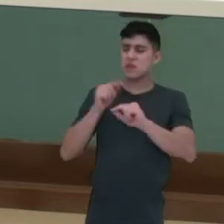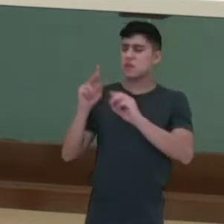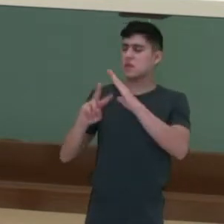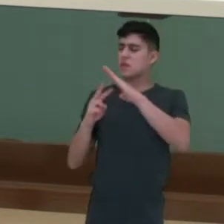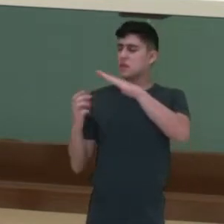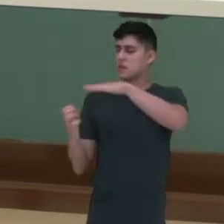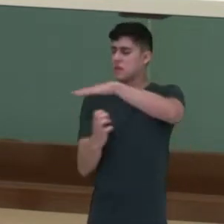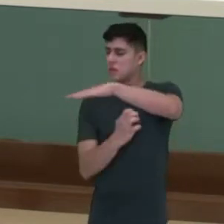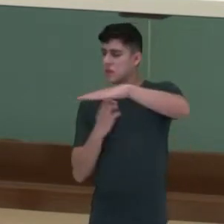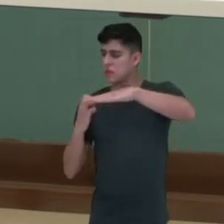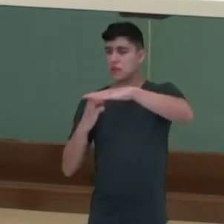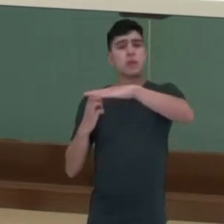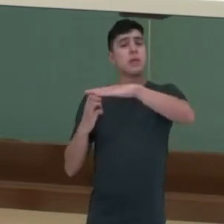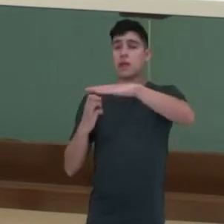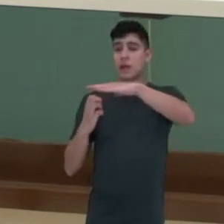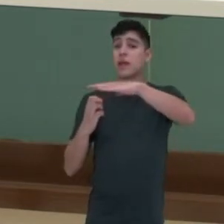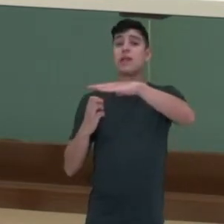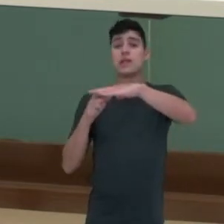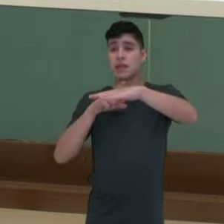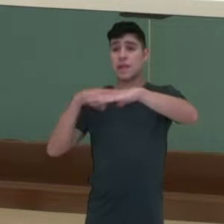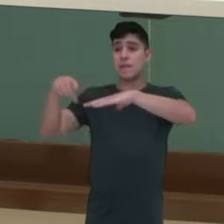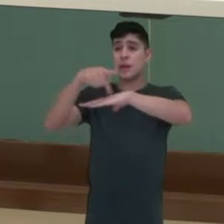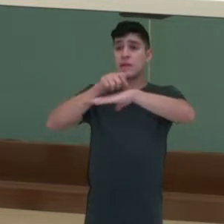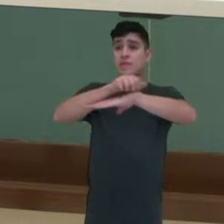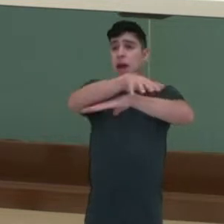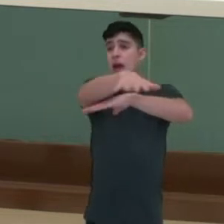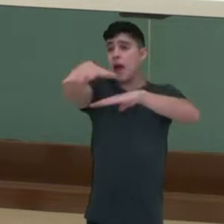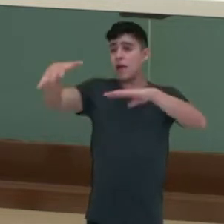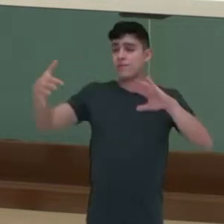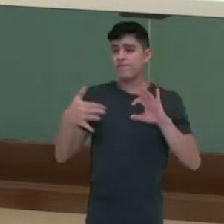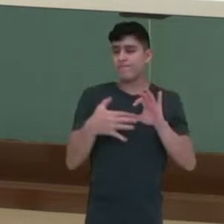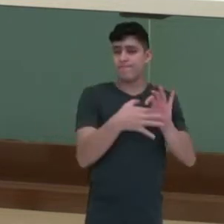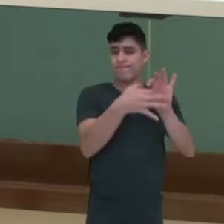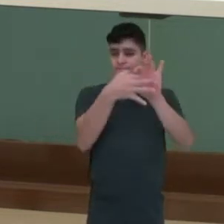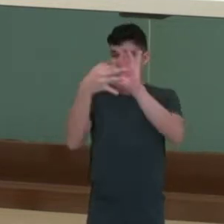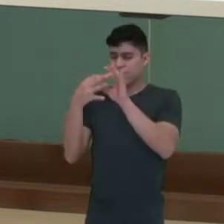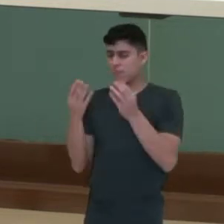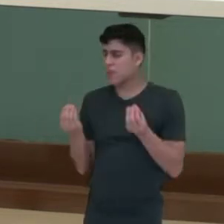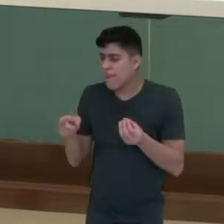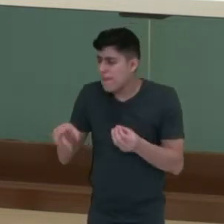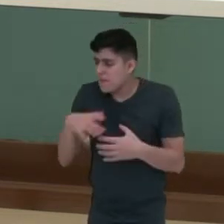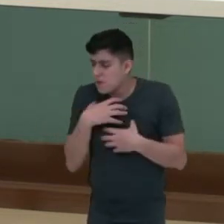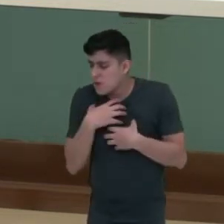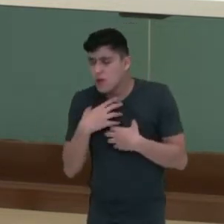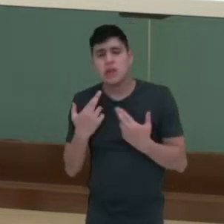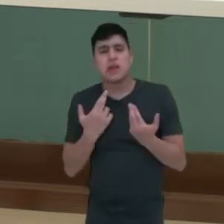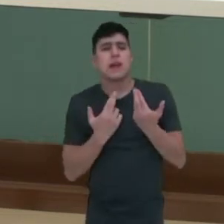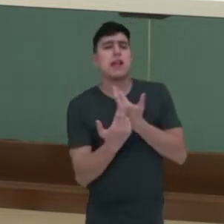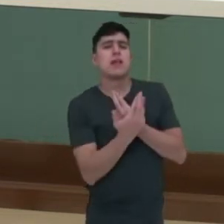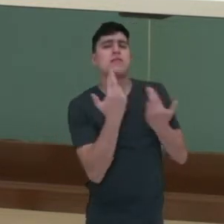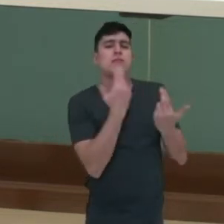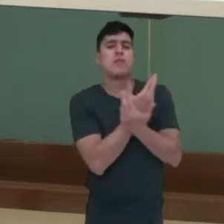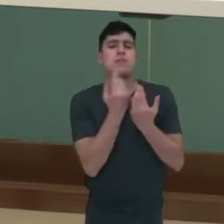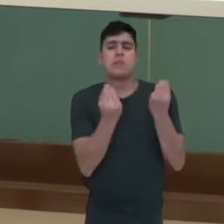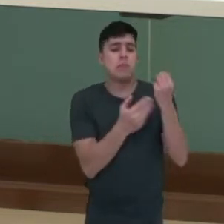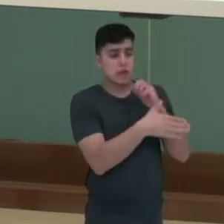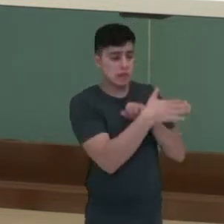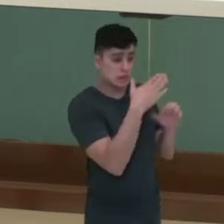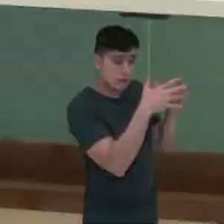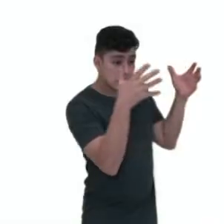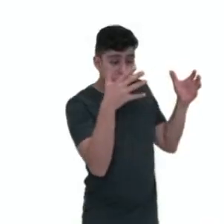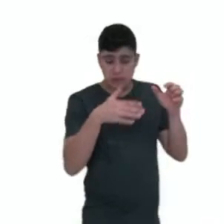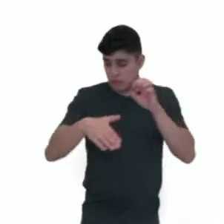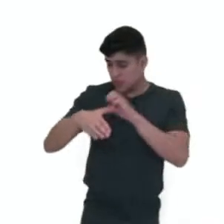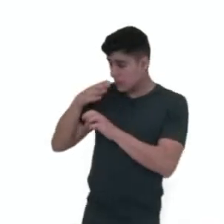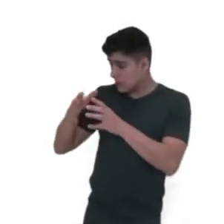contas, ou uma multinacional? E de que maneira essas empresas e corporações se relacionam entre elas? Você